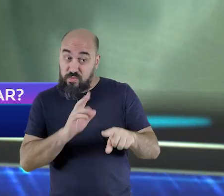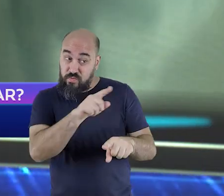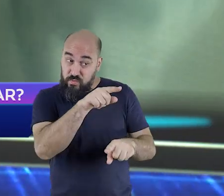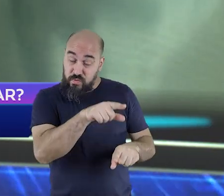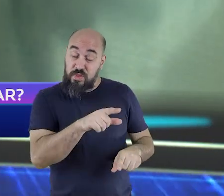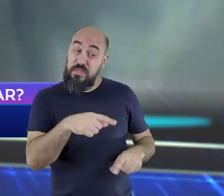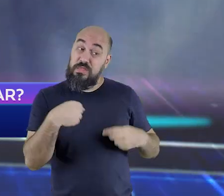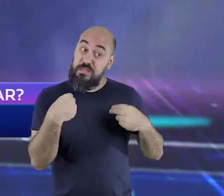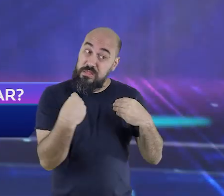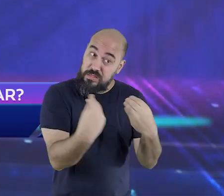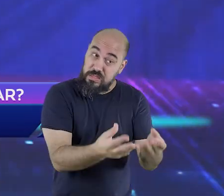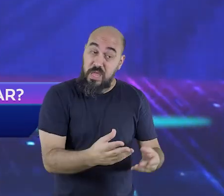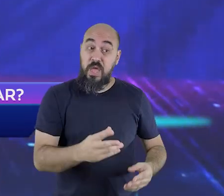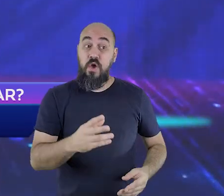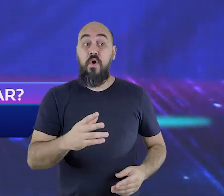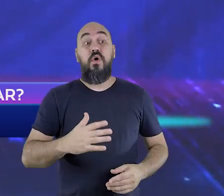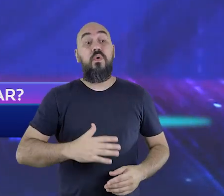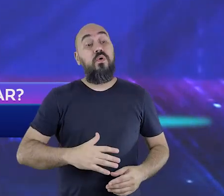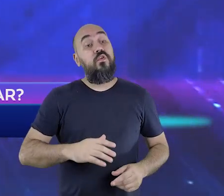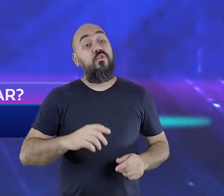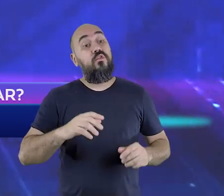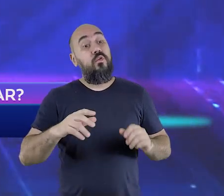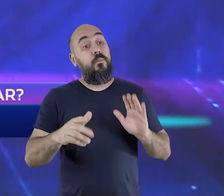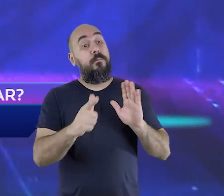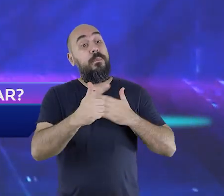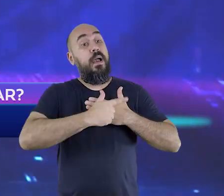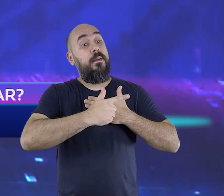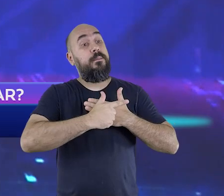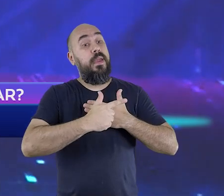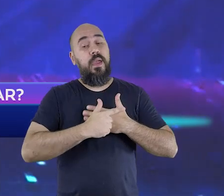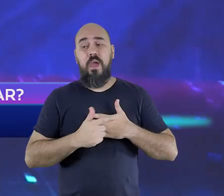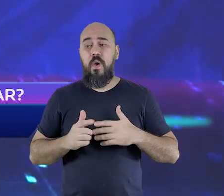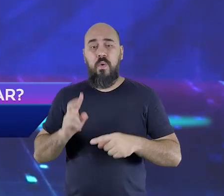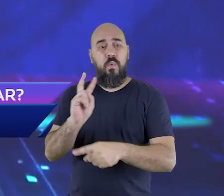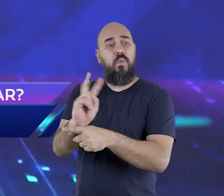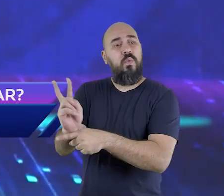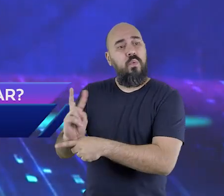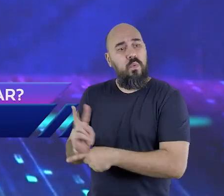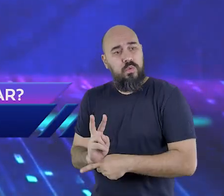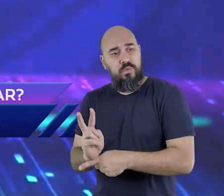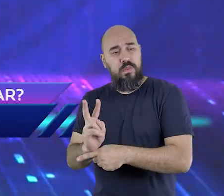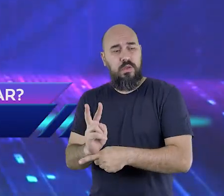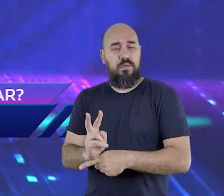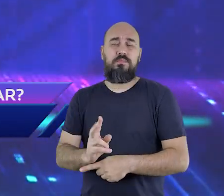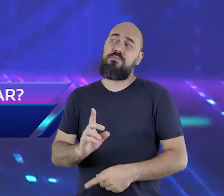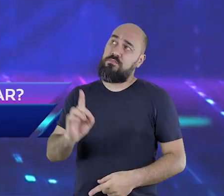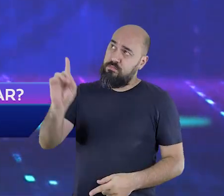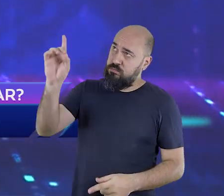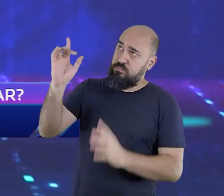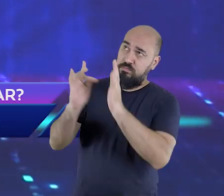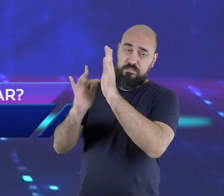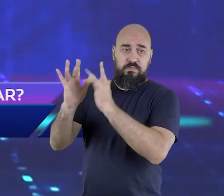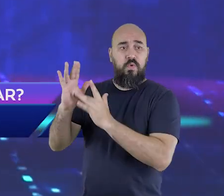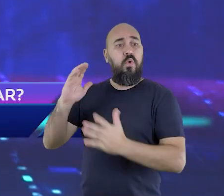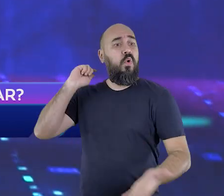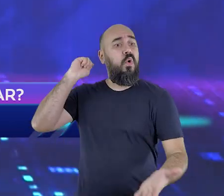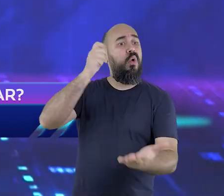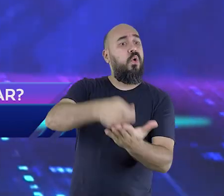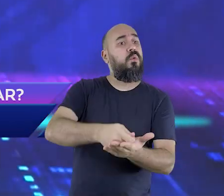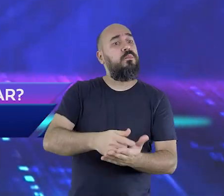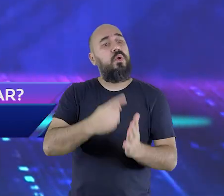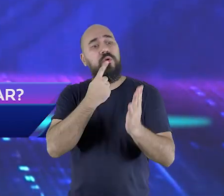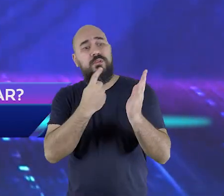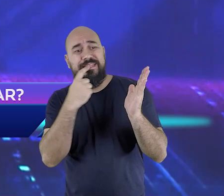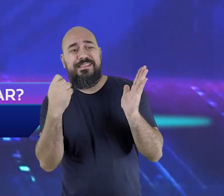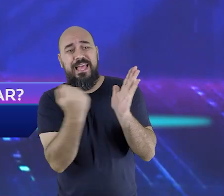para pastoreardes a igreja de Deus, a qual ele comprou com o seu próprio sangue. Eu sei que depois da minha partida